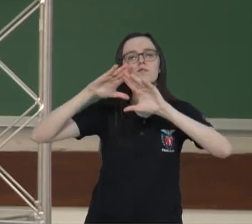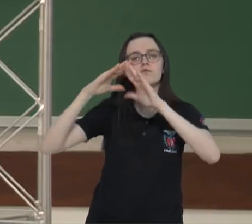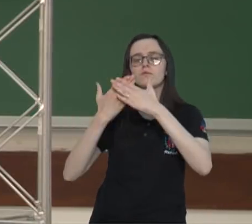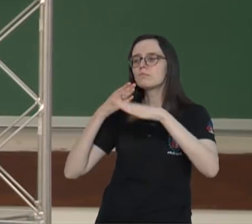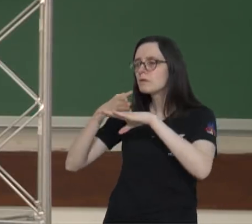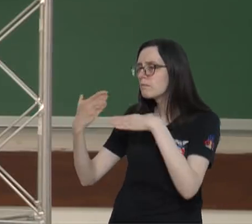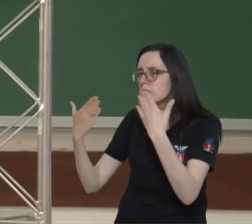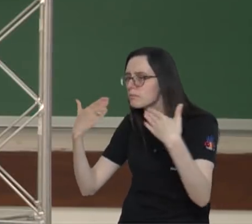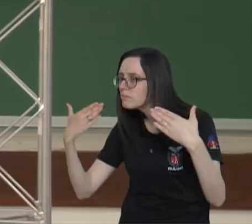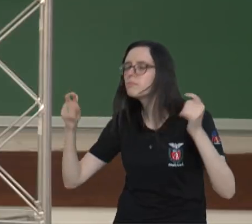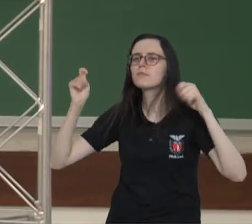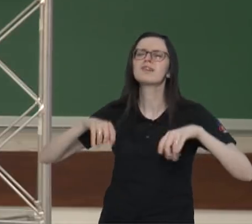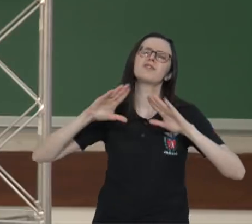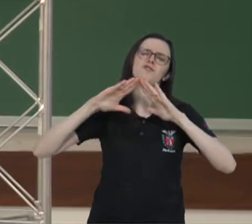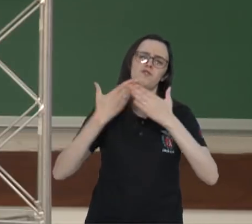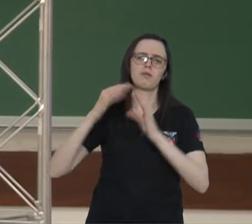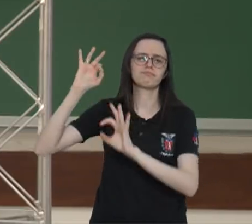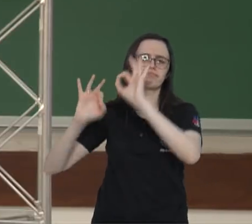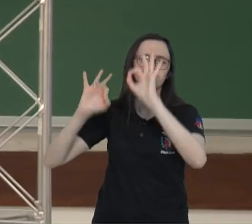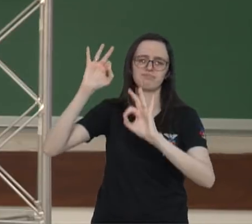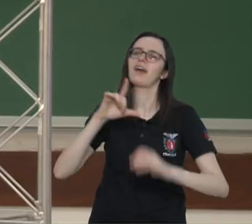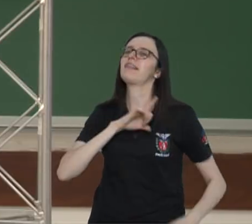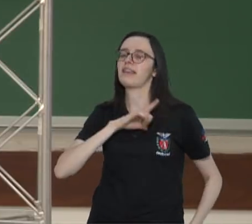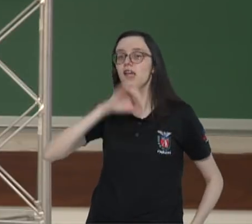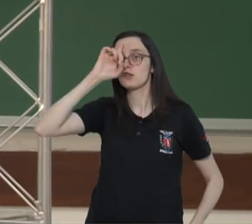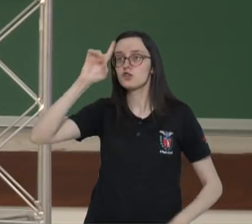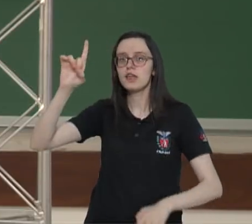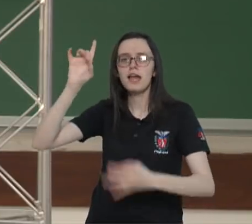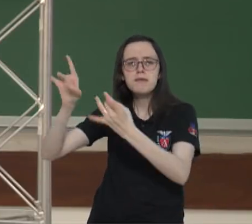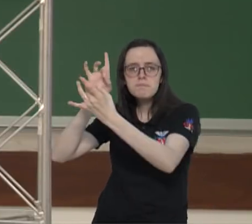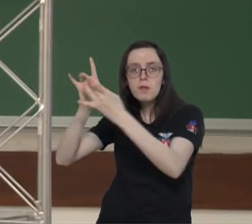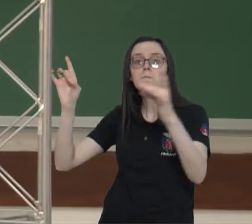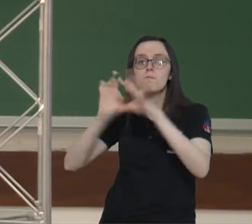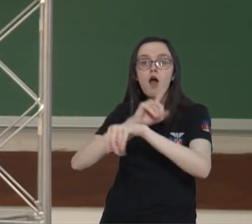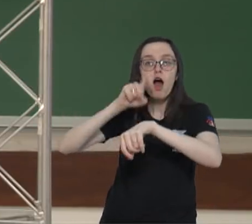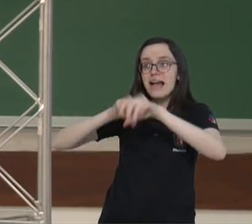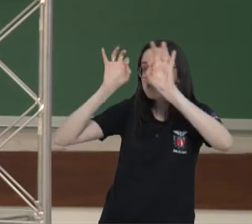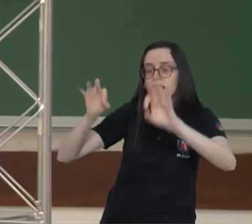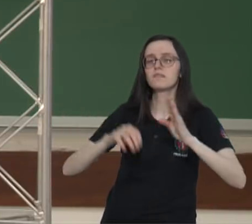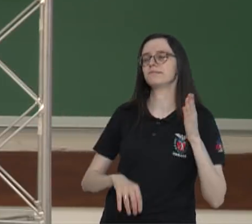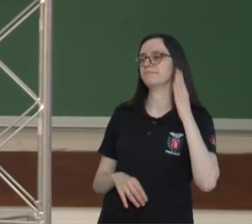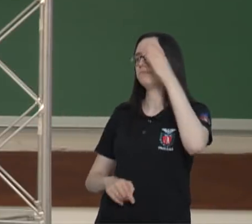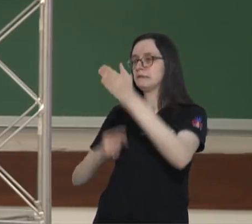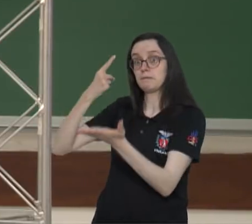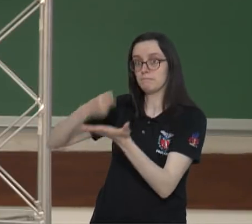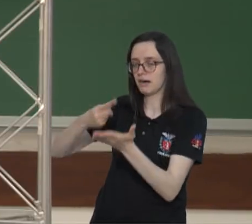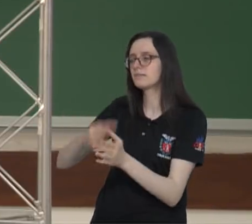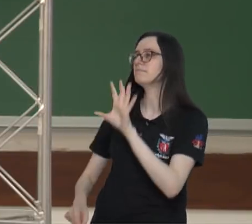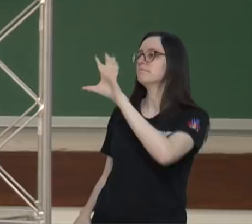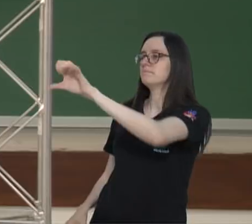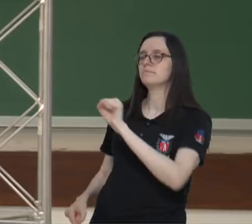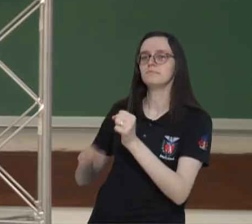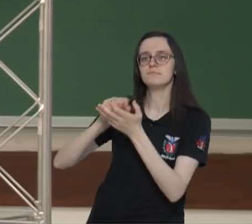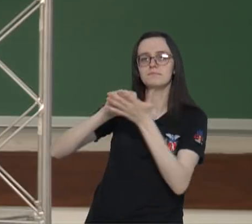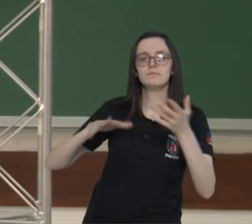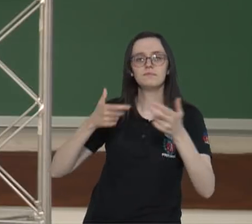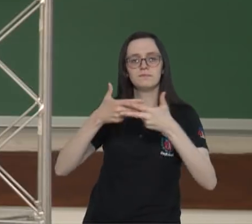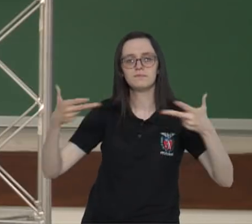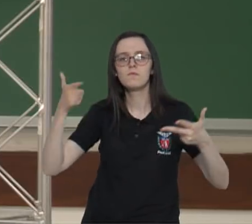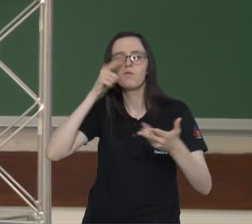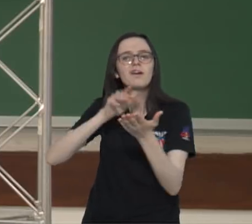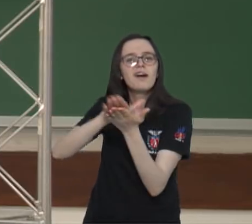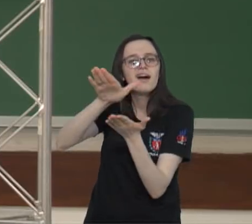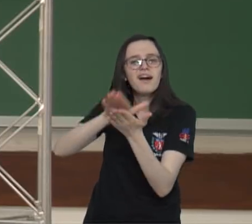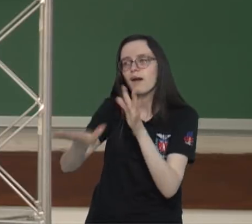escola, que eu sei que todas as escolas estão se organizando, tem um dia específico, um horário específico lá, para que você retire essas atividades